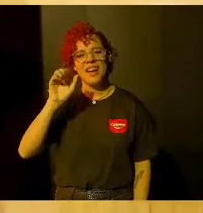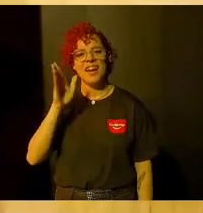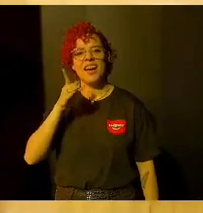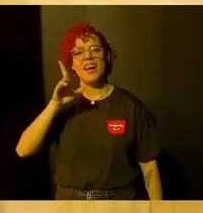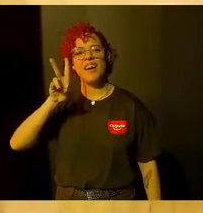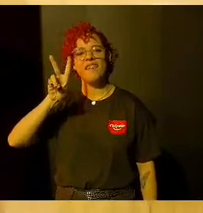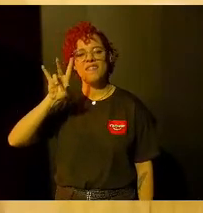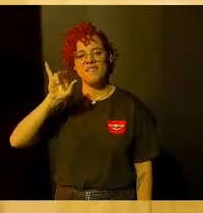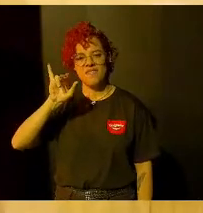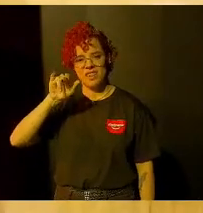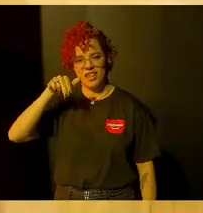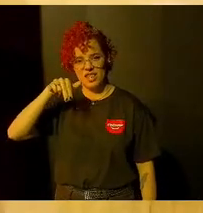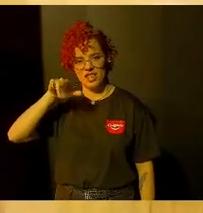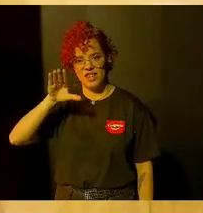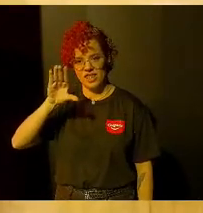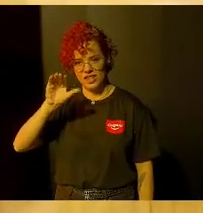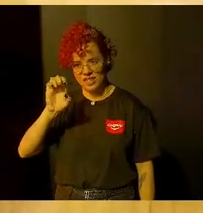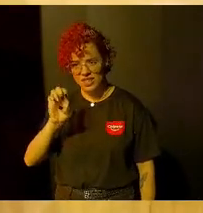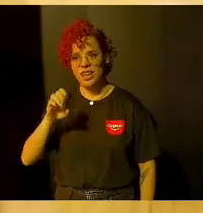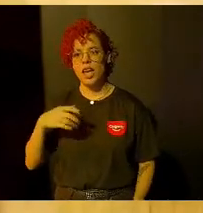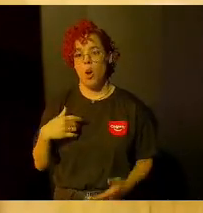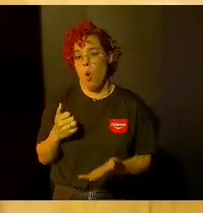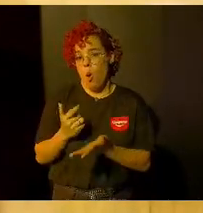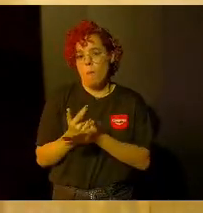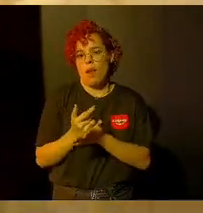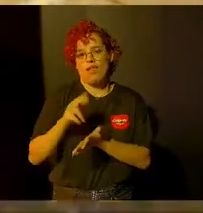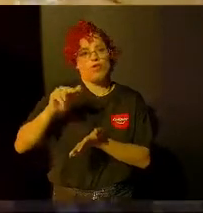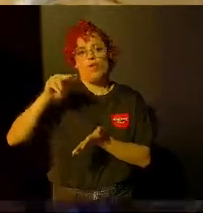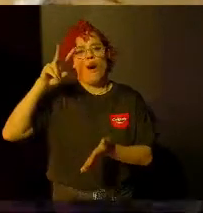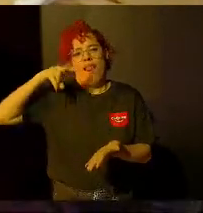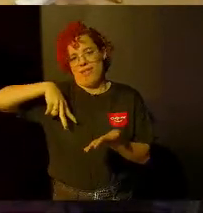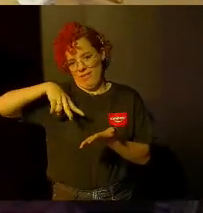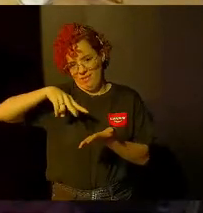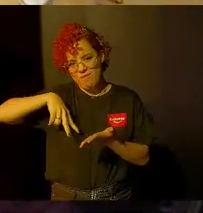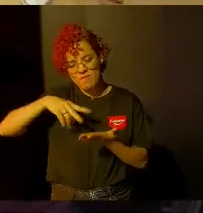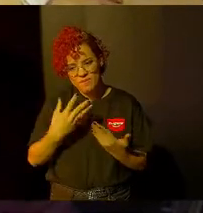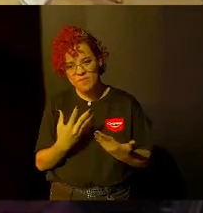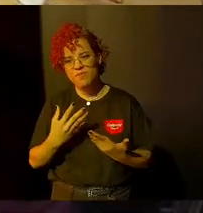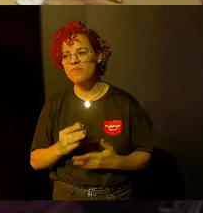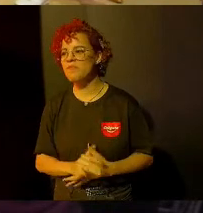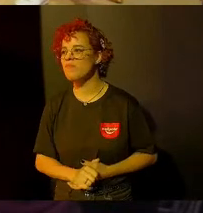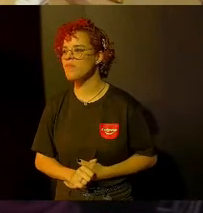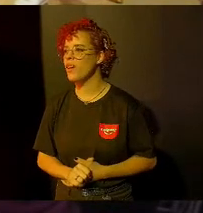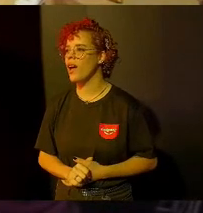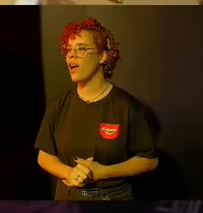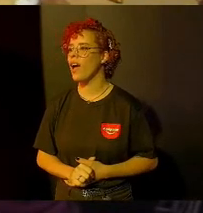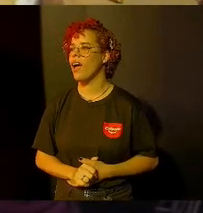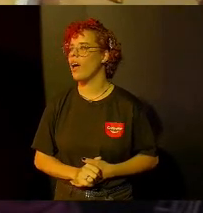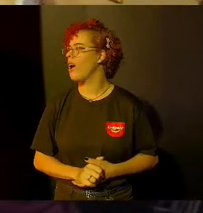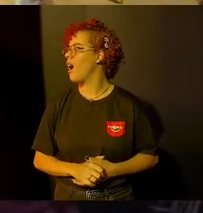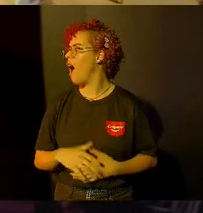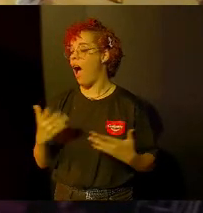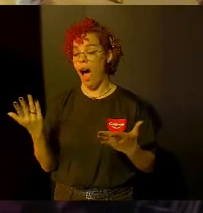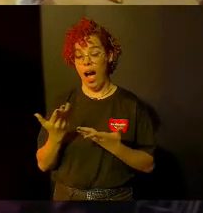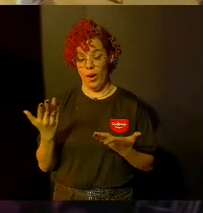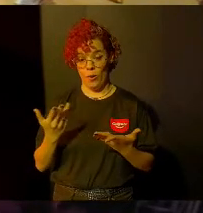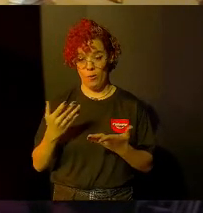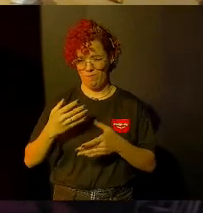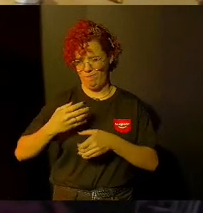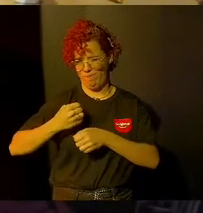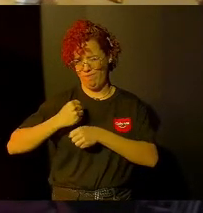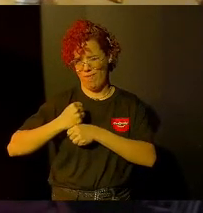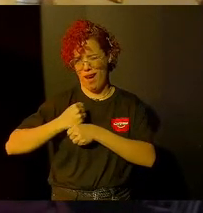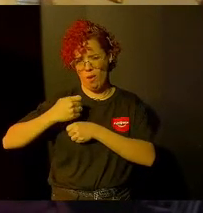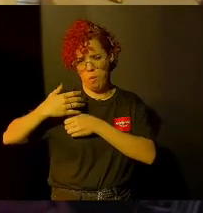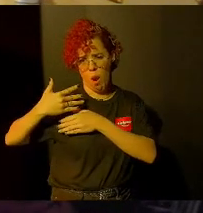eu comprei e não me desfile dele mas era uma biografia e agora muitos anos depois estar